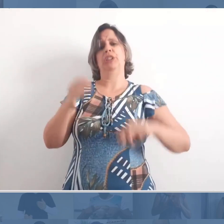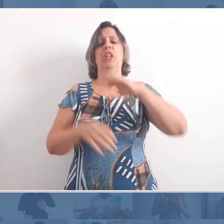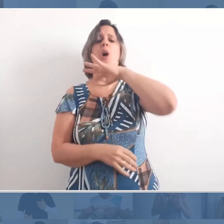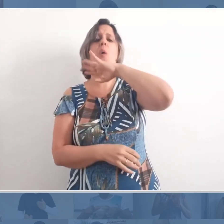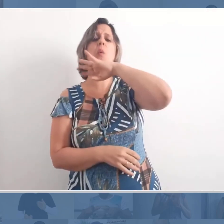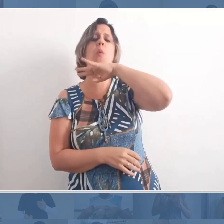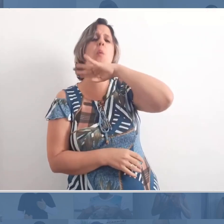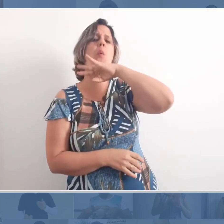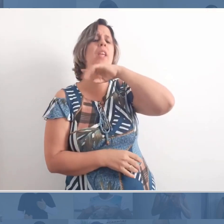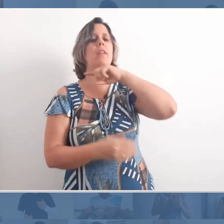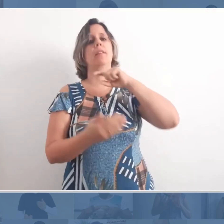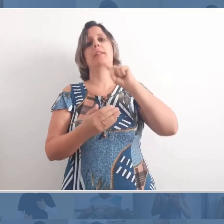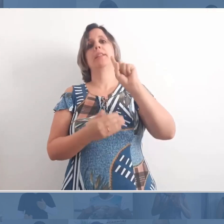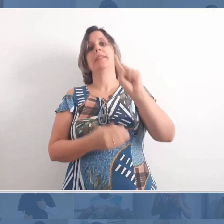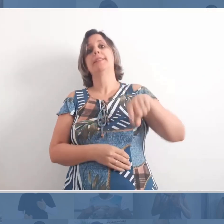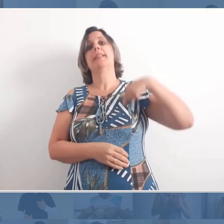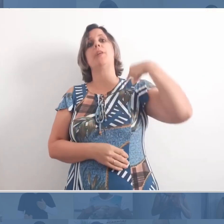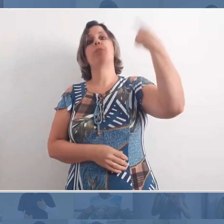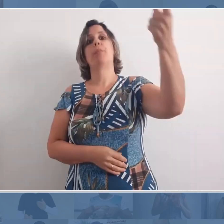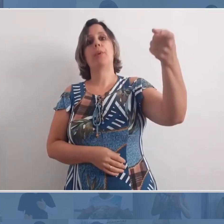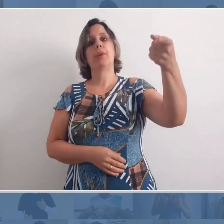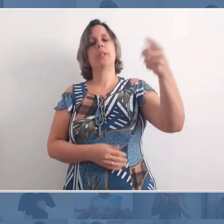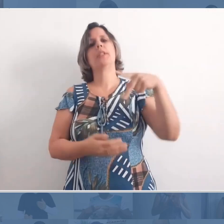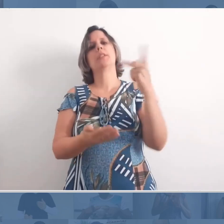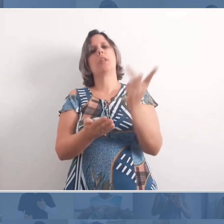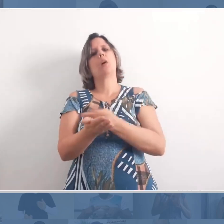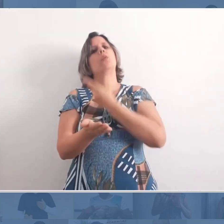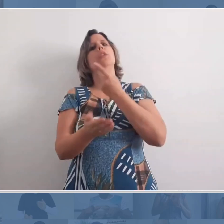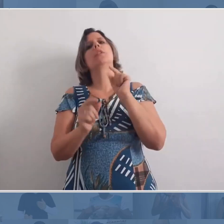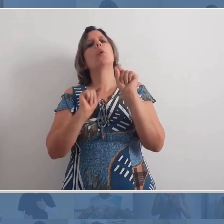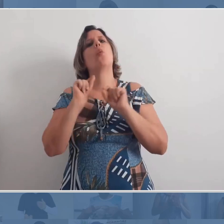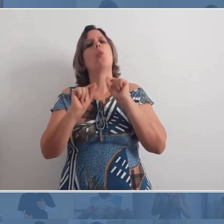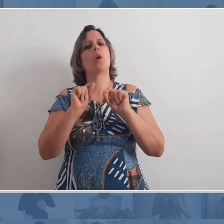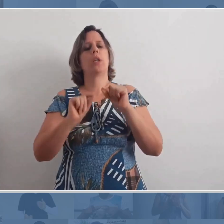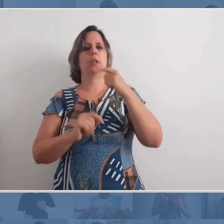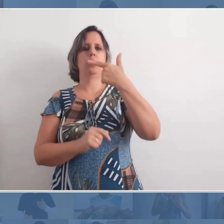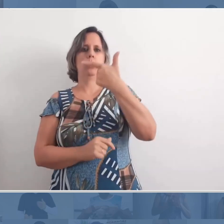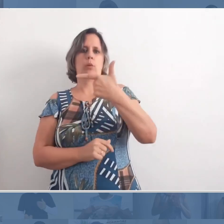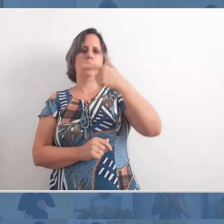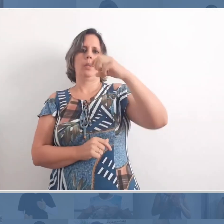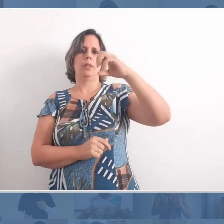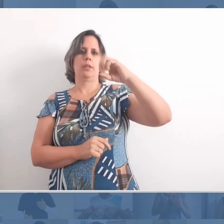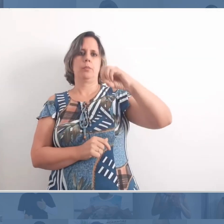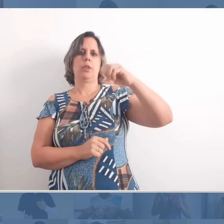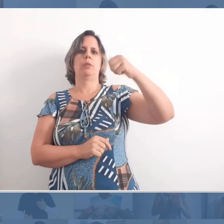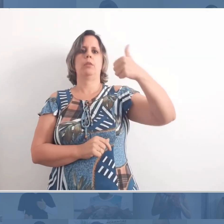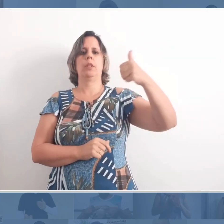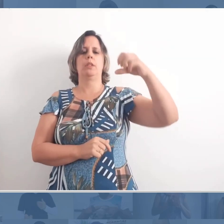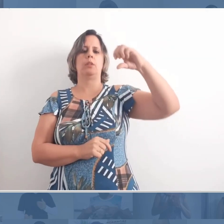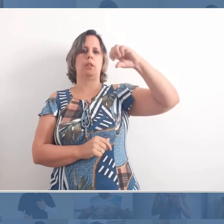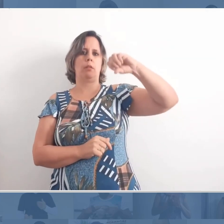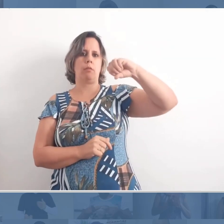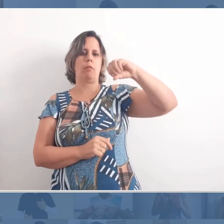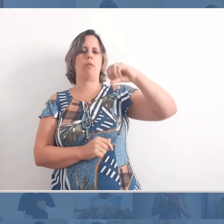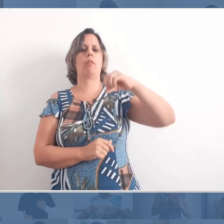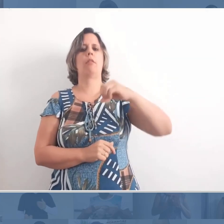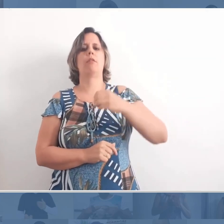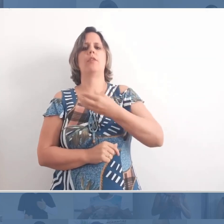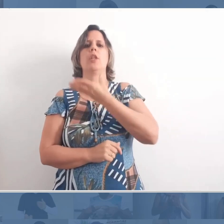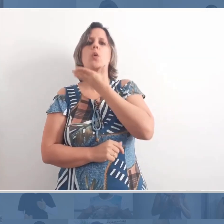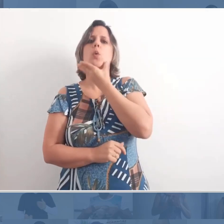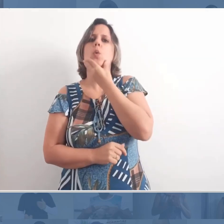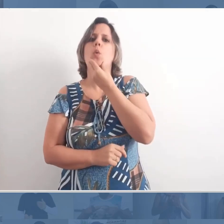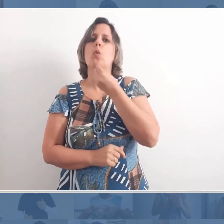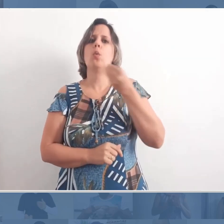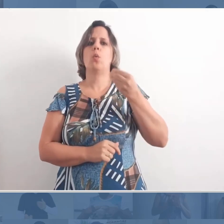clara na estrutura gramatical da Libras, como a Libras realmente é. Só que ela não parou por